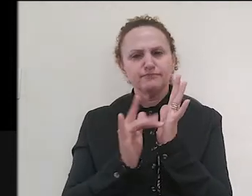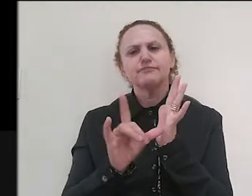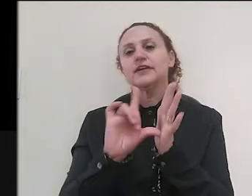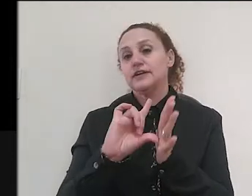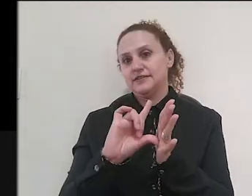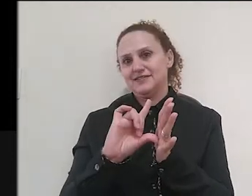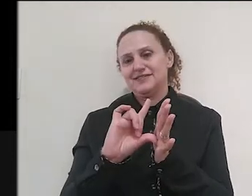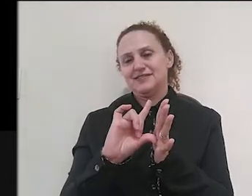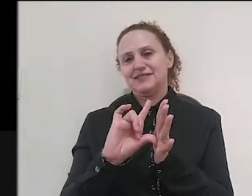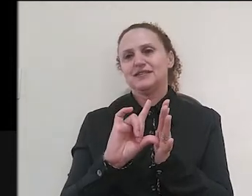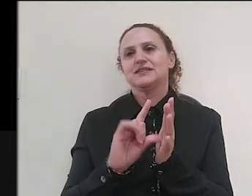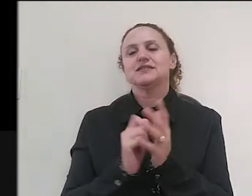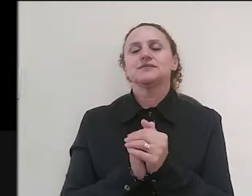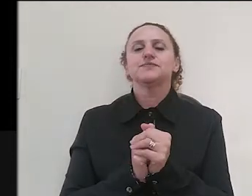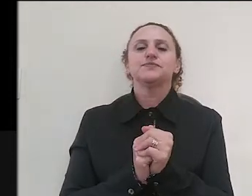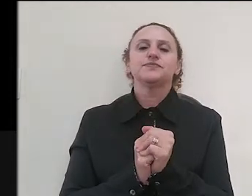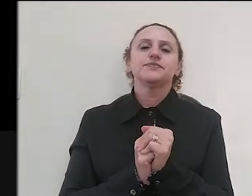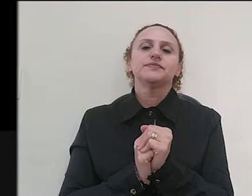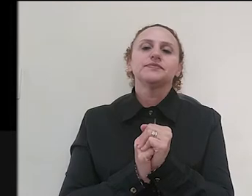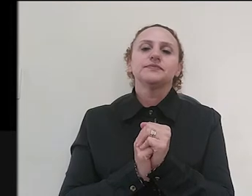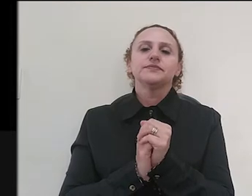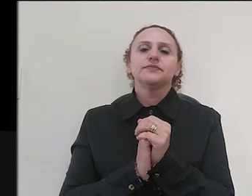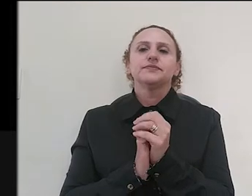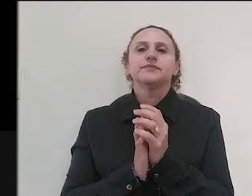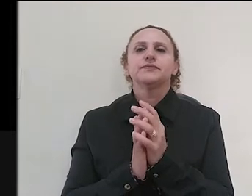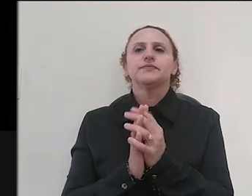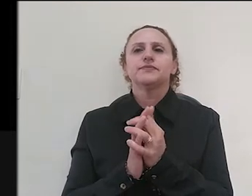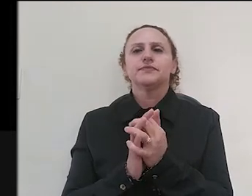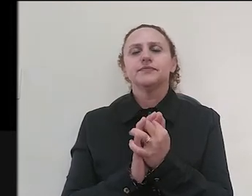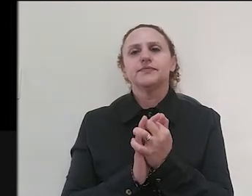foi, são as pinturas rupestres de Altamira.